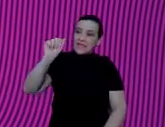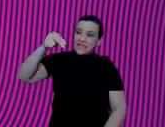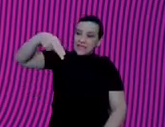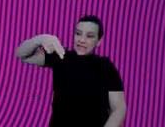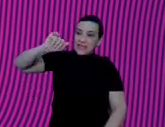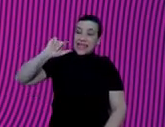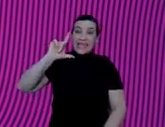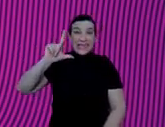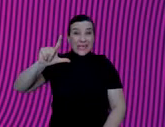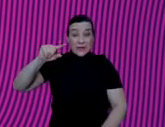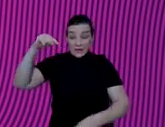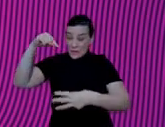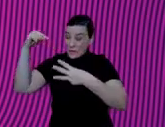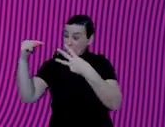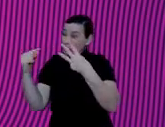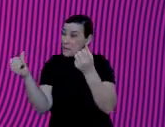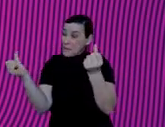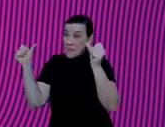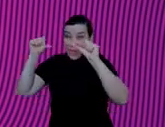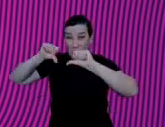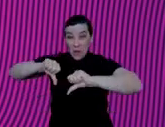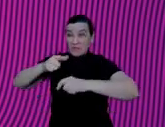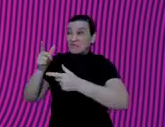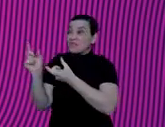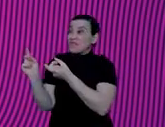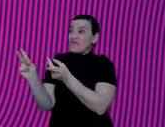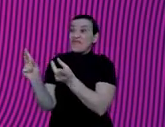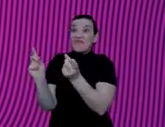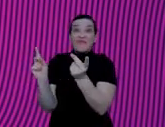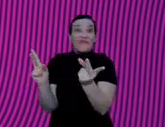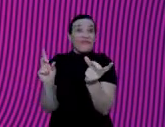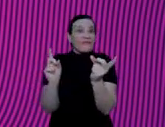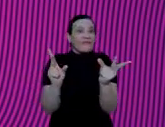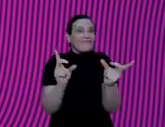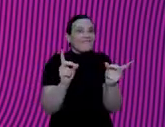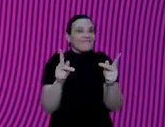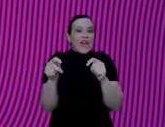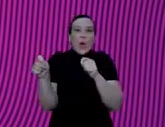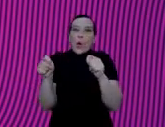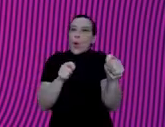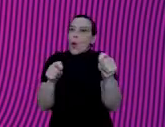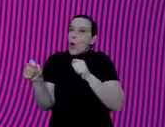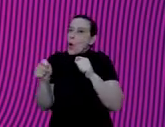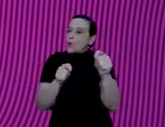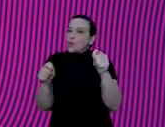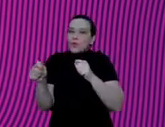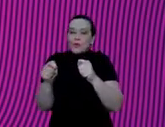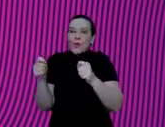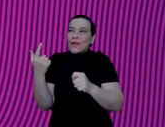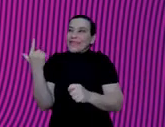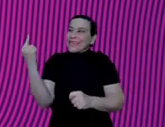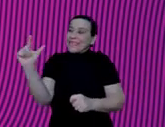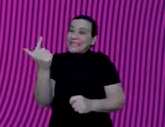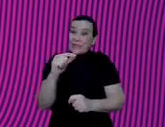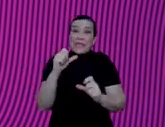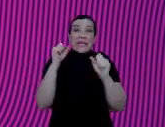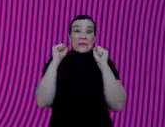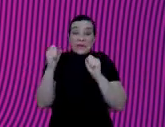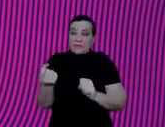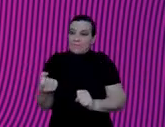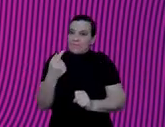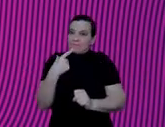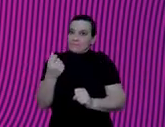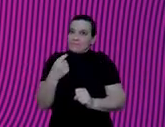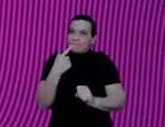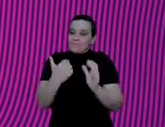vendidos no mercado ilegal, sem nenhum tipo de controle farmacológico, com um enorme risco de overdose, né, com